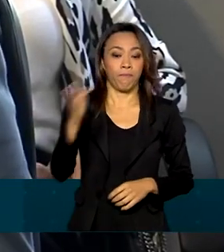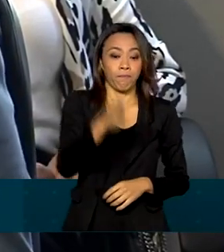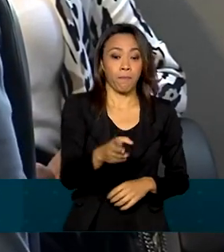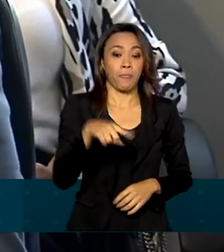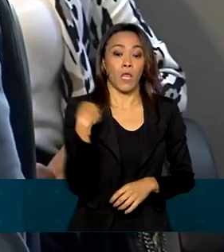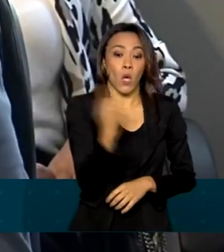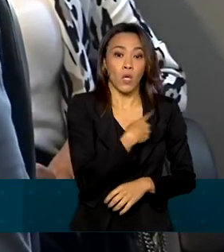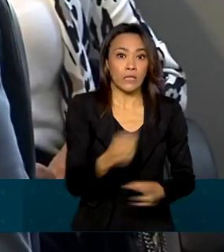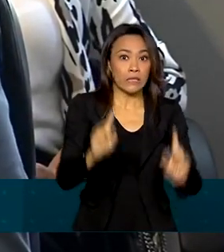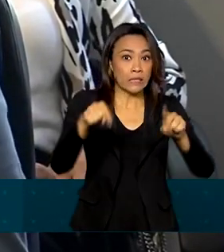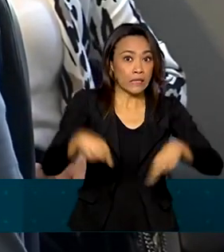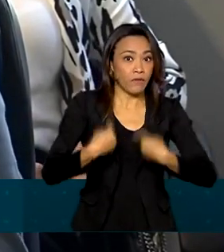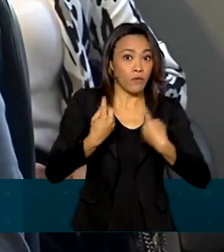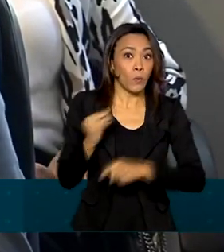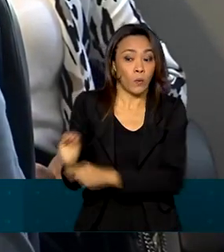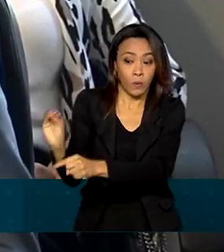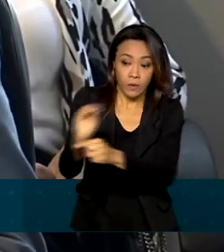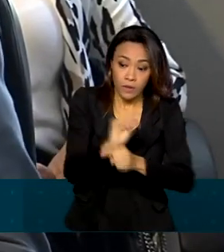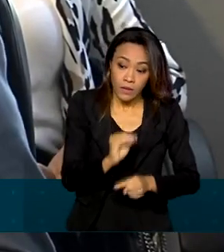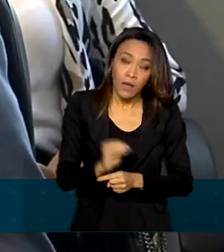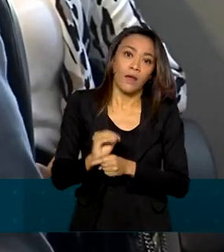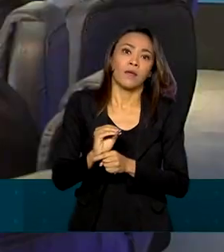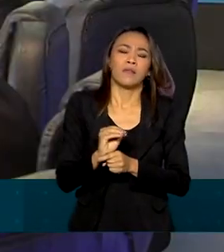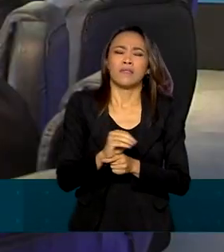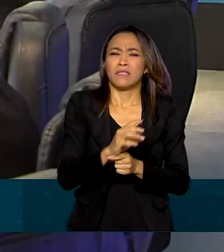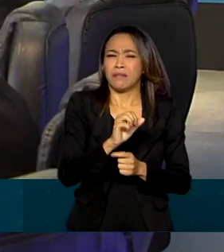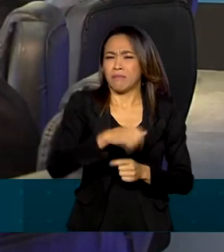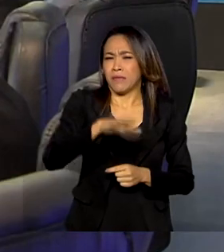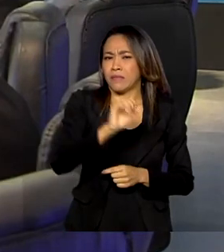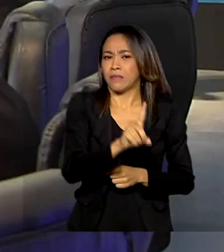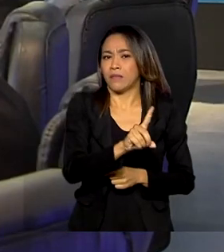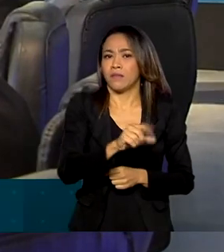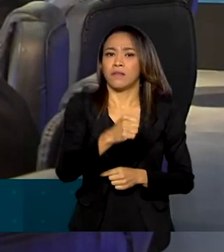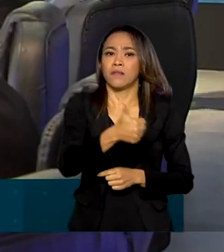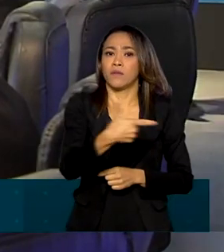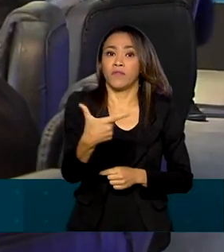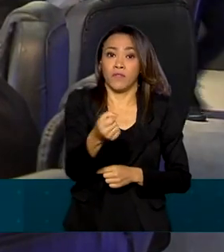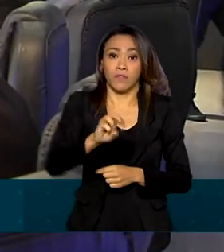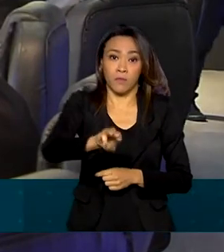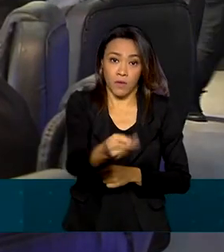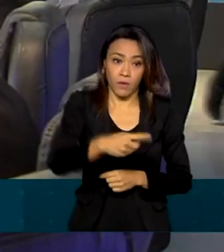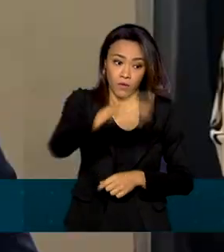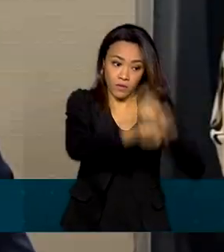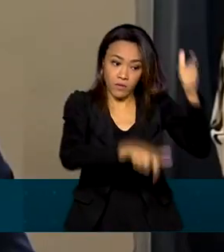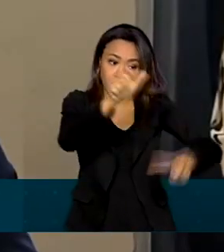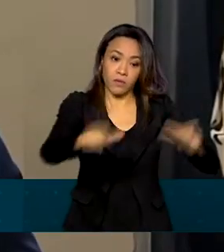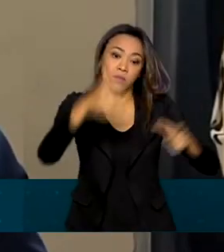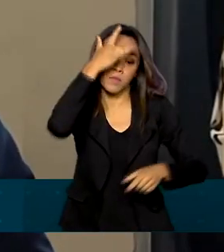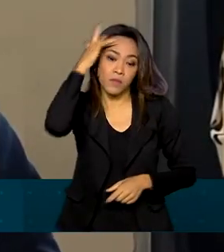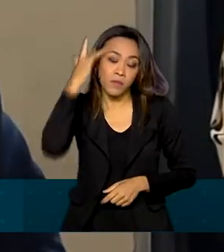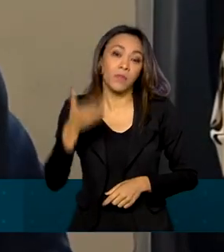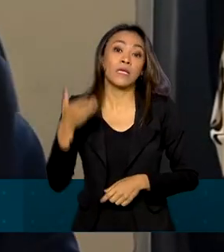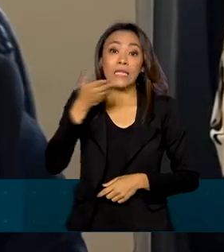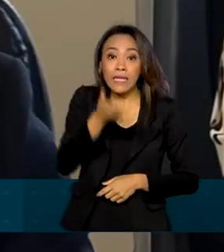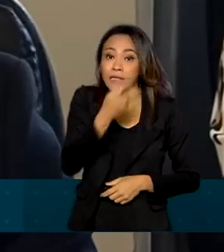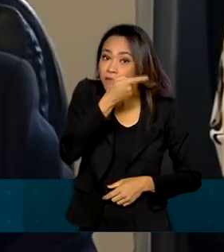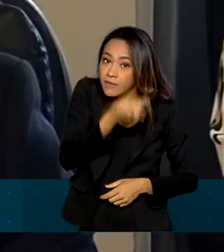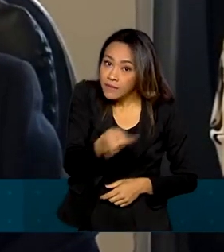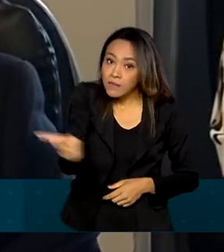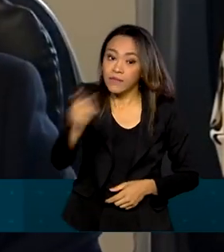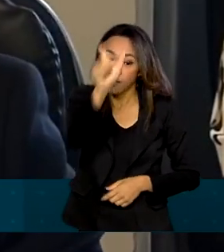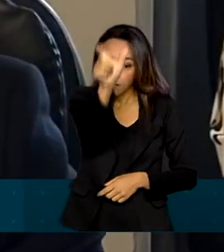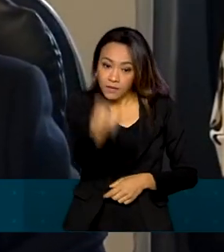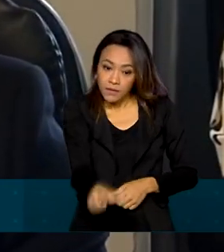220 milhões de brasileiros. Na comitiva que participou da visita, estava o ministro das